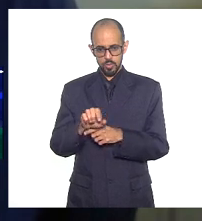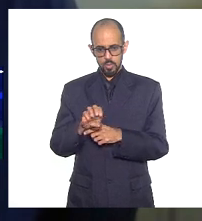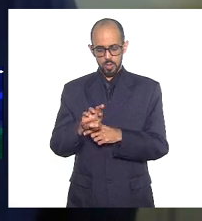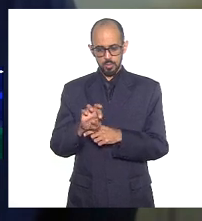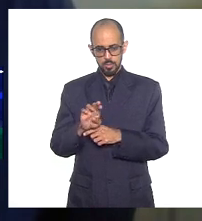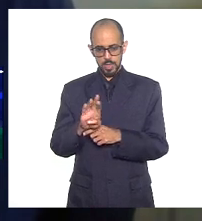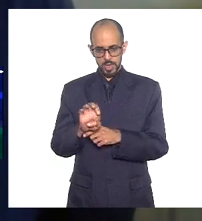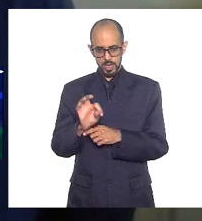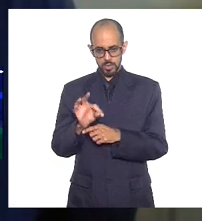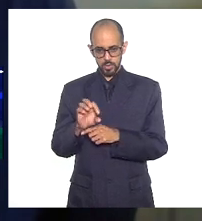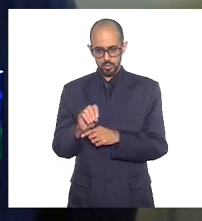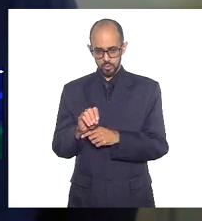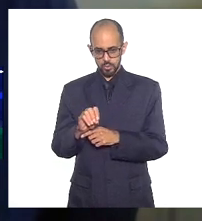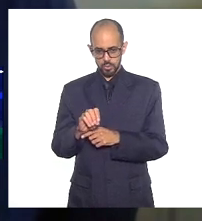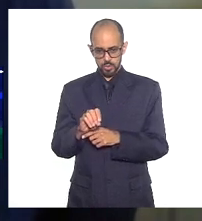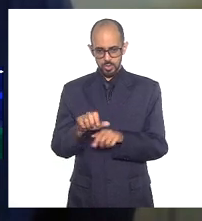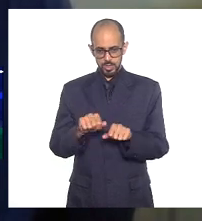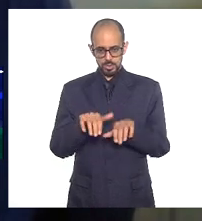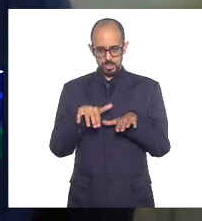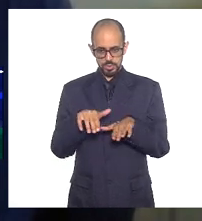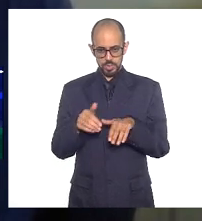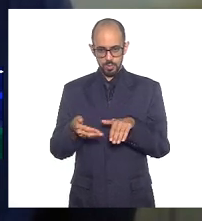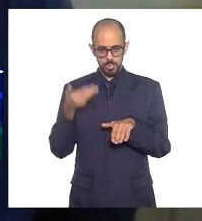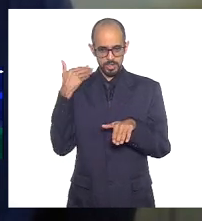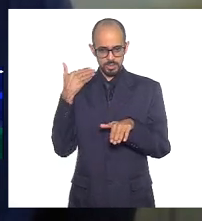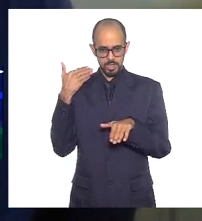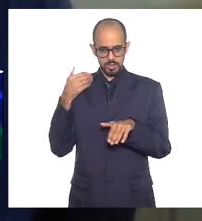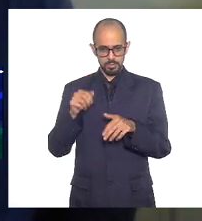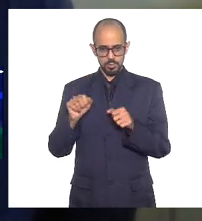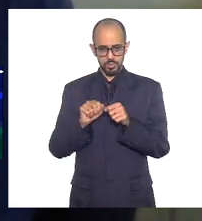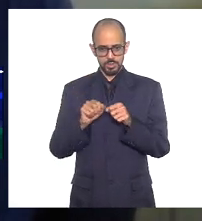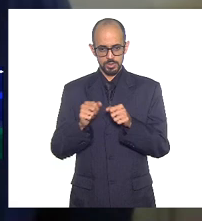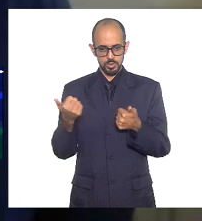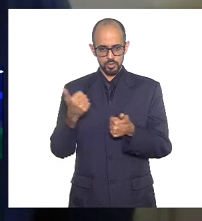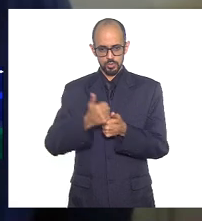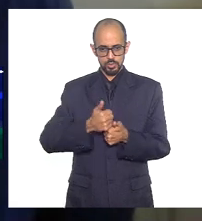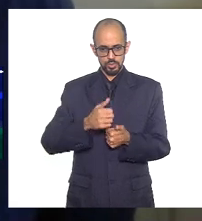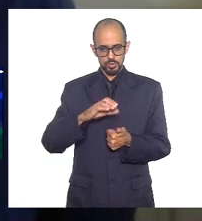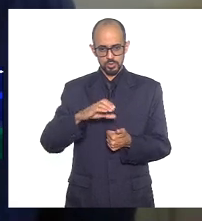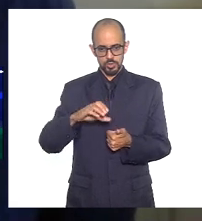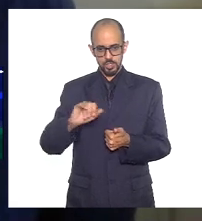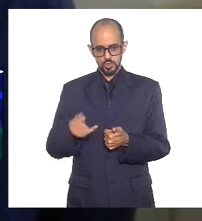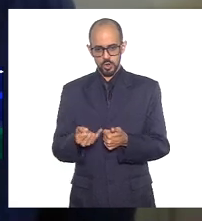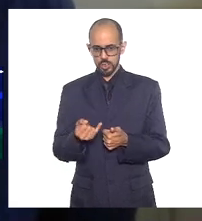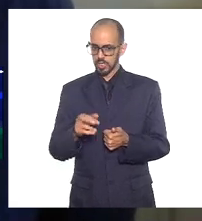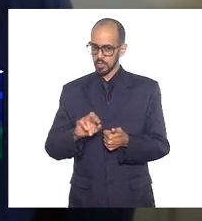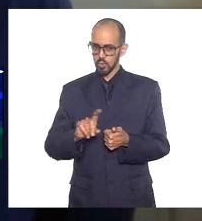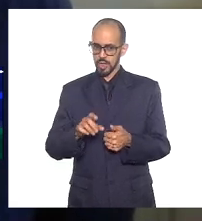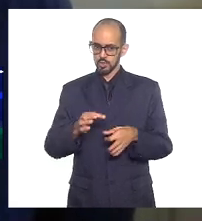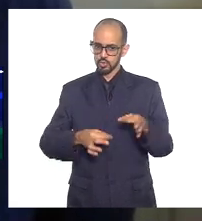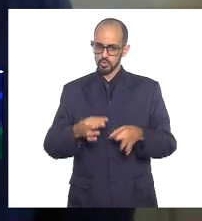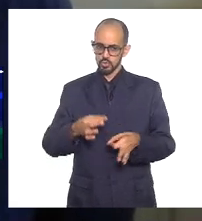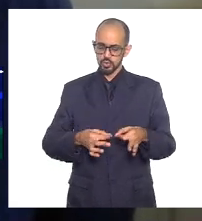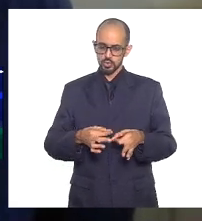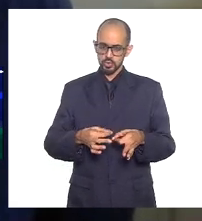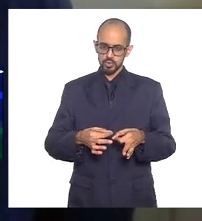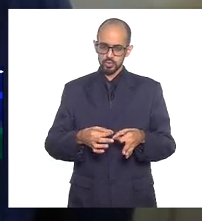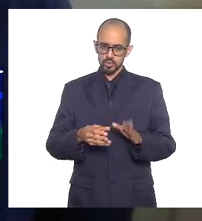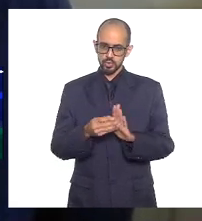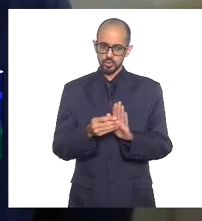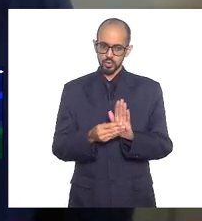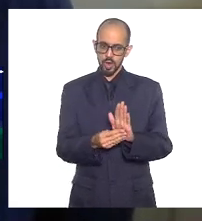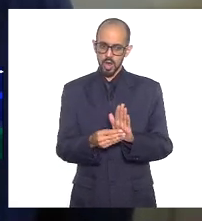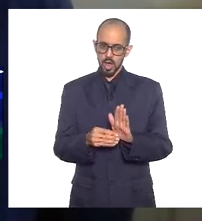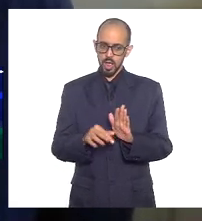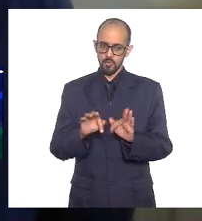passada e pra poder fazer o substitutivo da CCJ transferiu pra hoje não é justo que a pauta caia hoje pelo